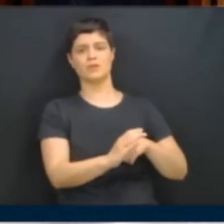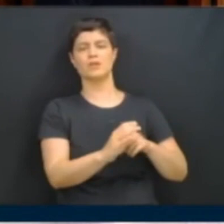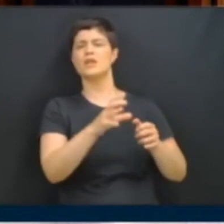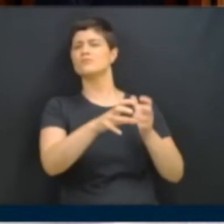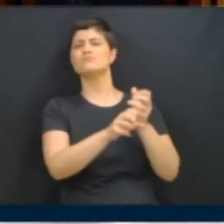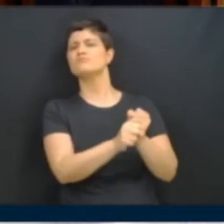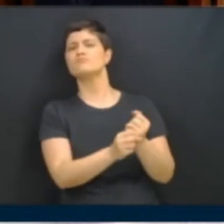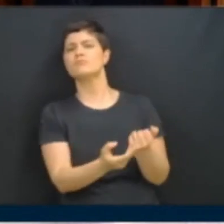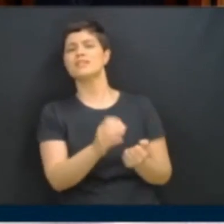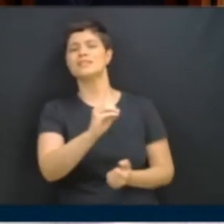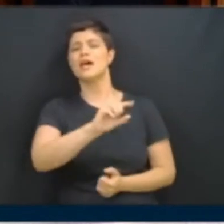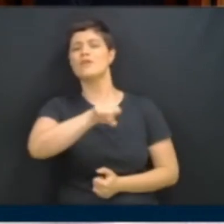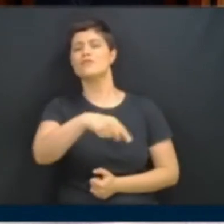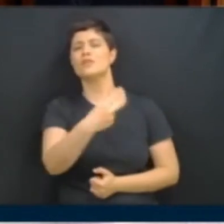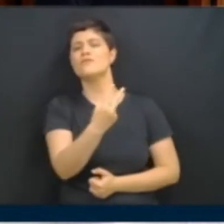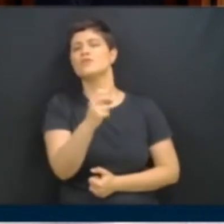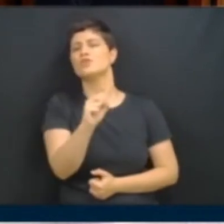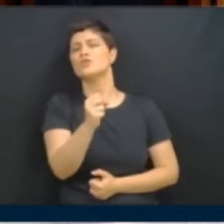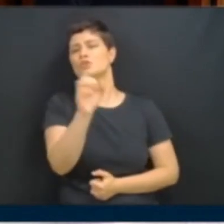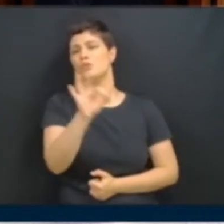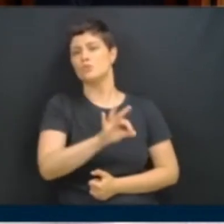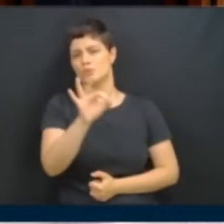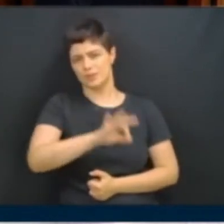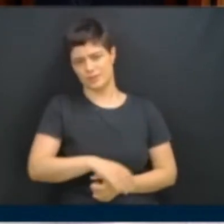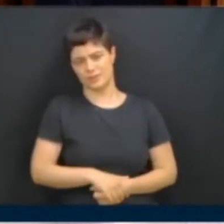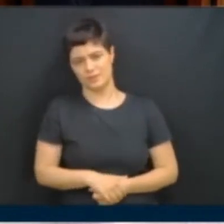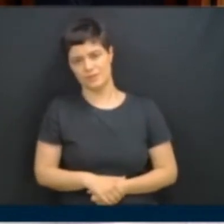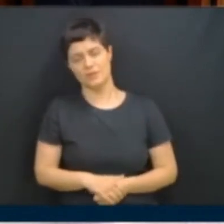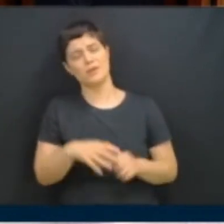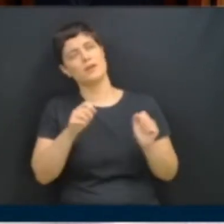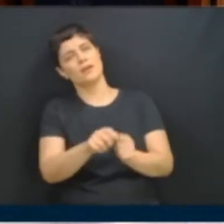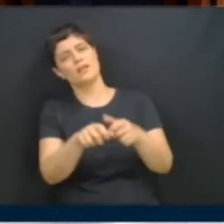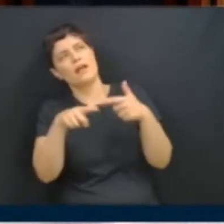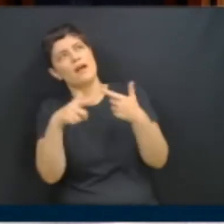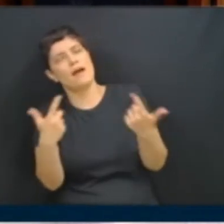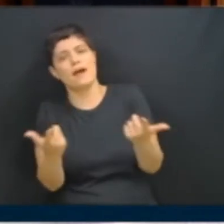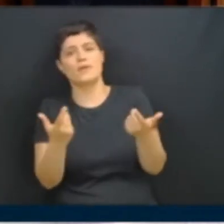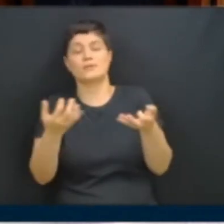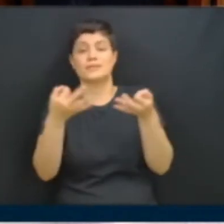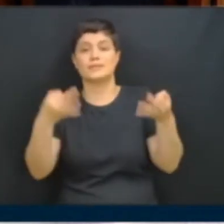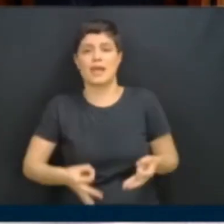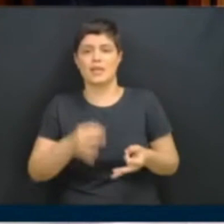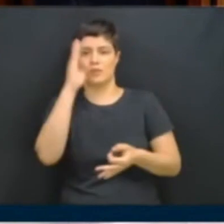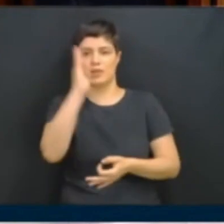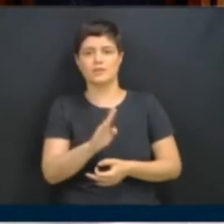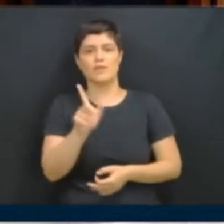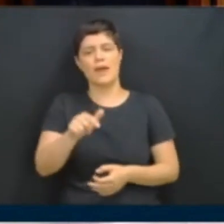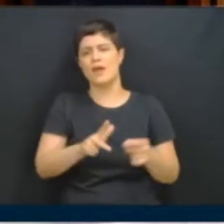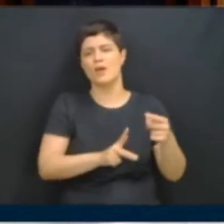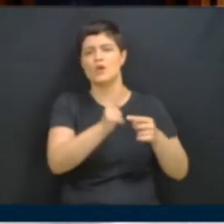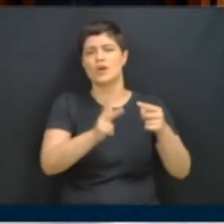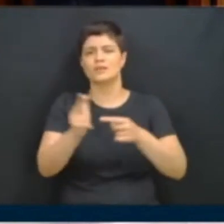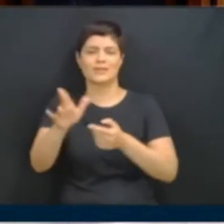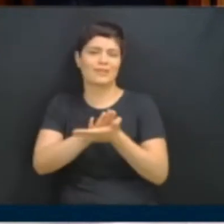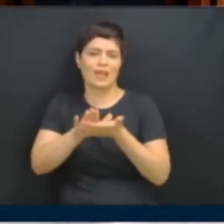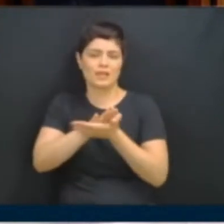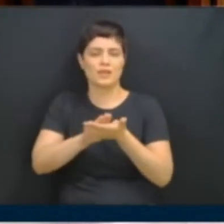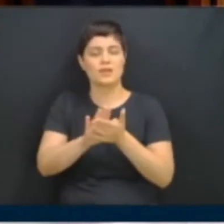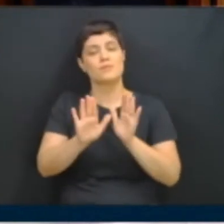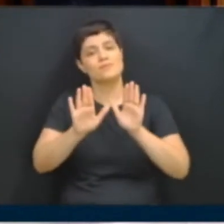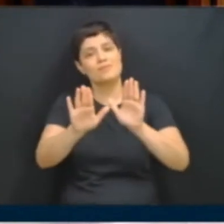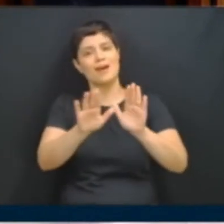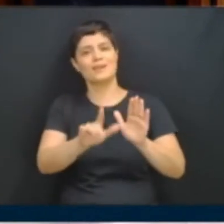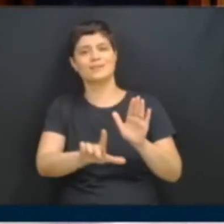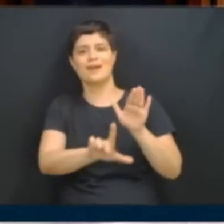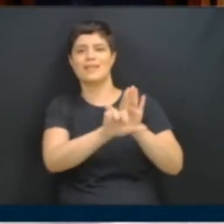0,28%. Claro que o ideal para o Brasil era não ocorrer isso, mas a lei de